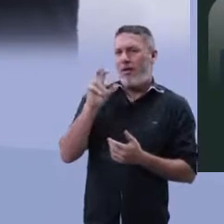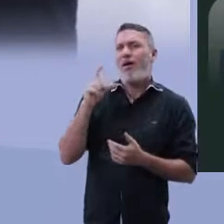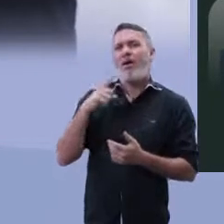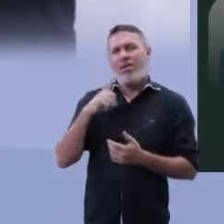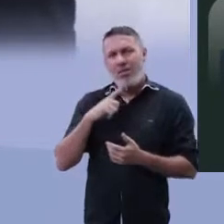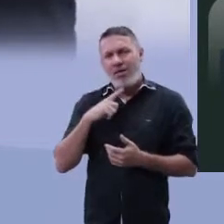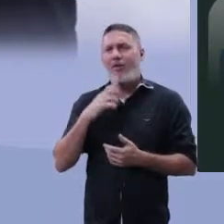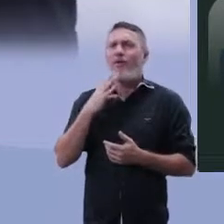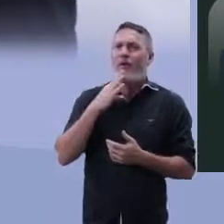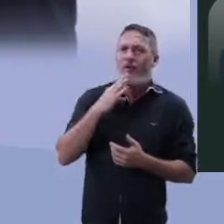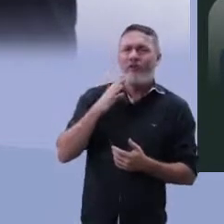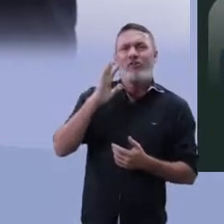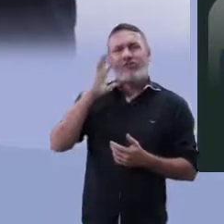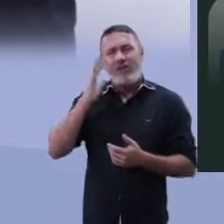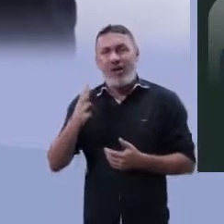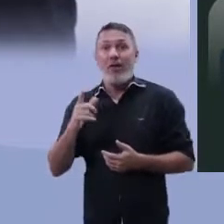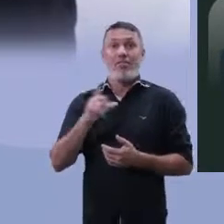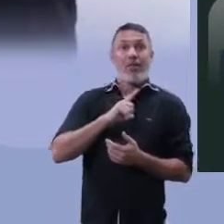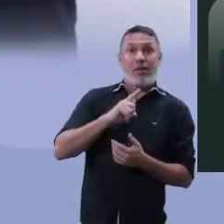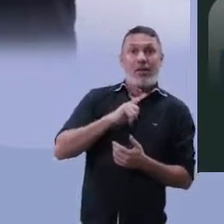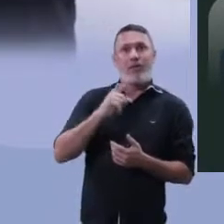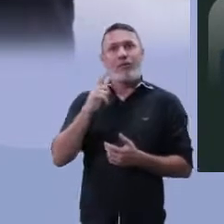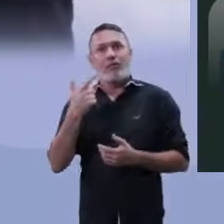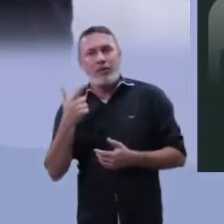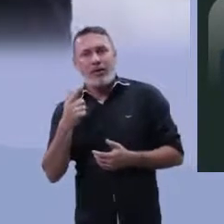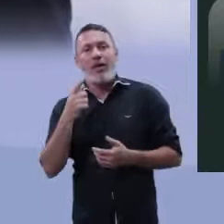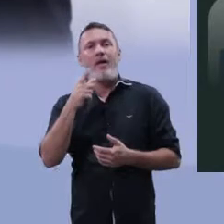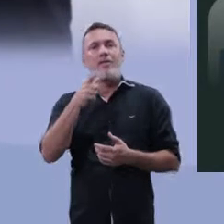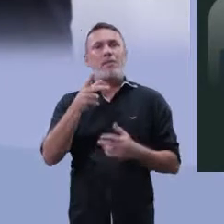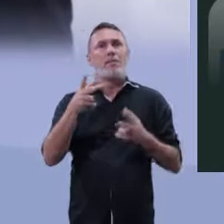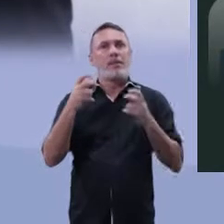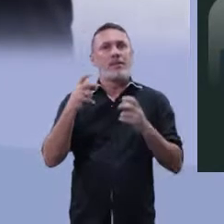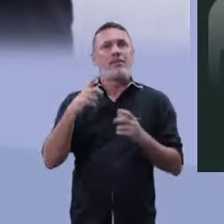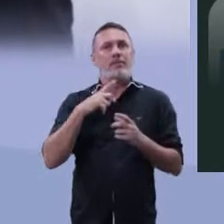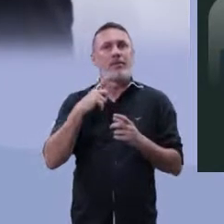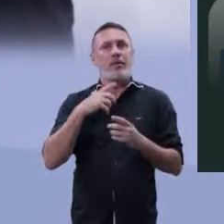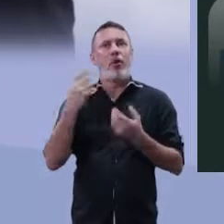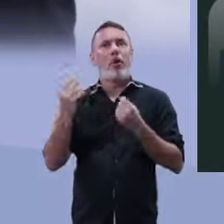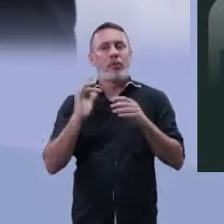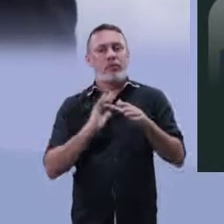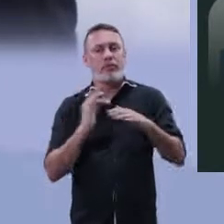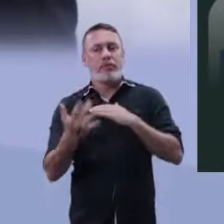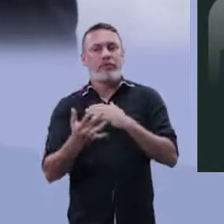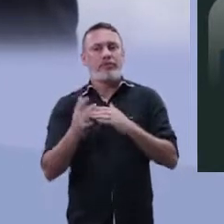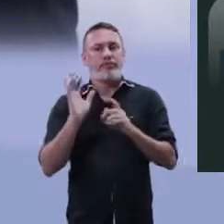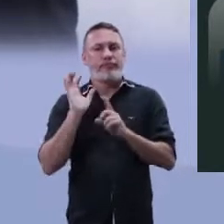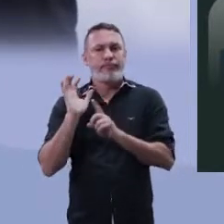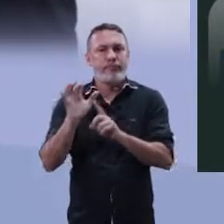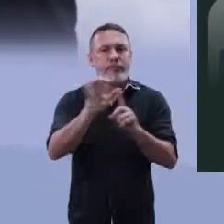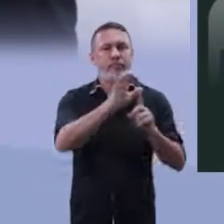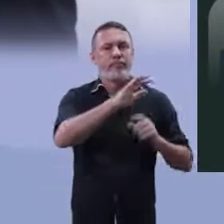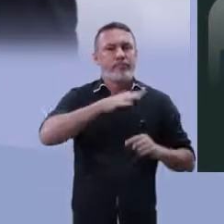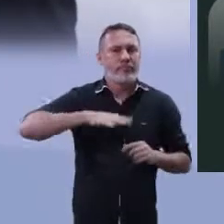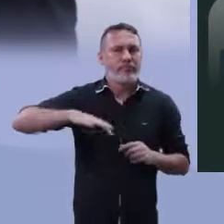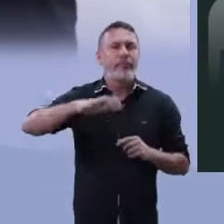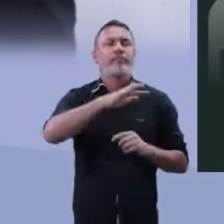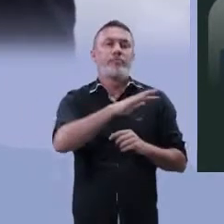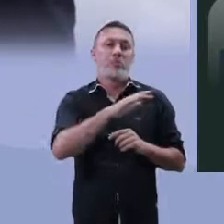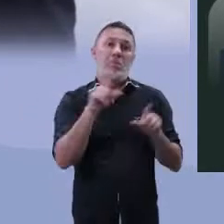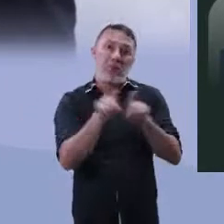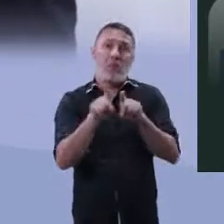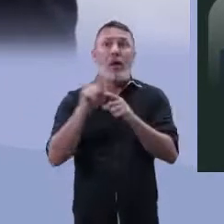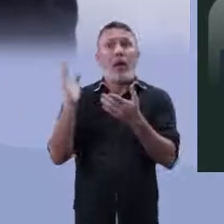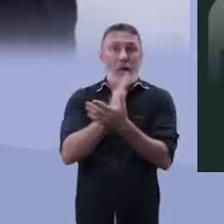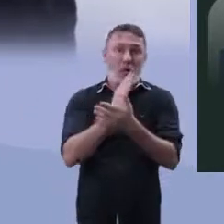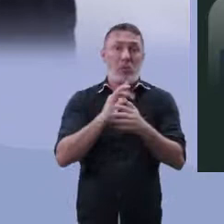vai identificar muitas dessas redes, certo? E aí, consequentemente, a gente percebe, né, da influência,